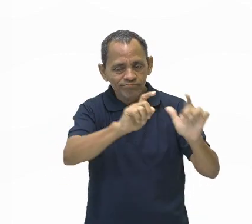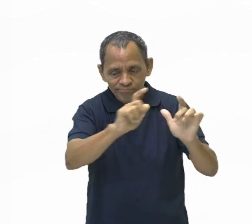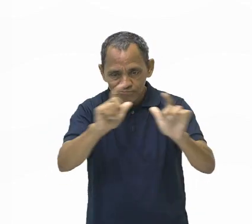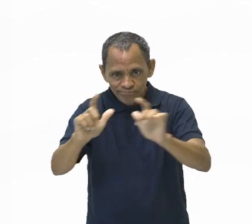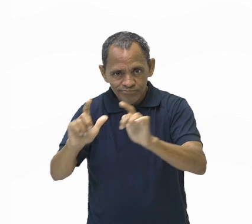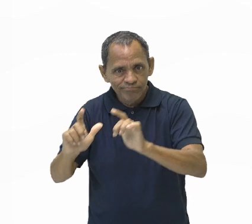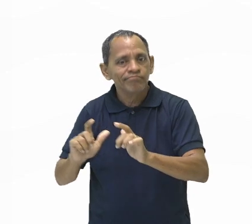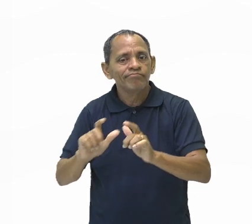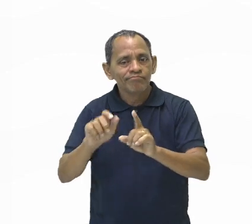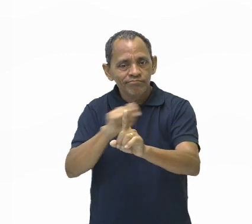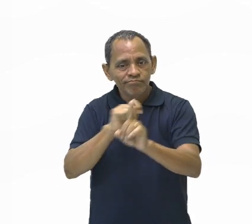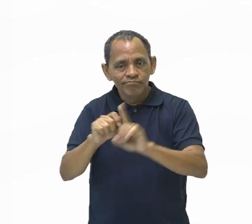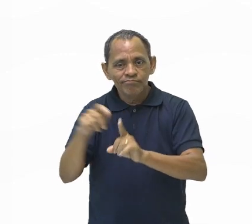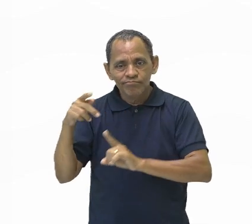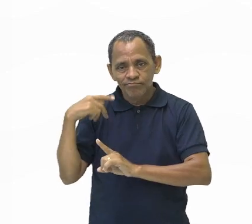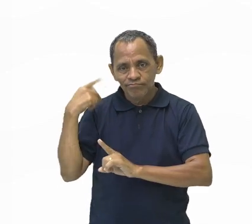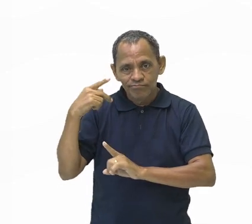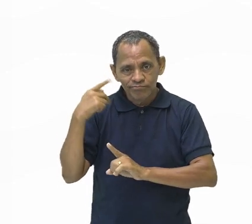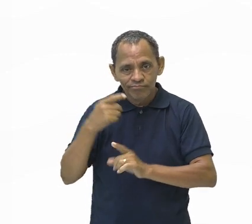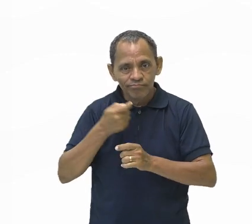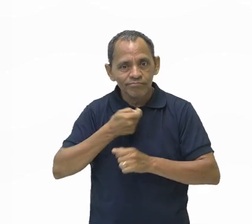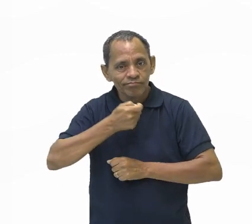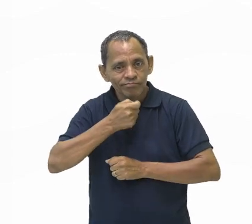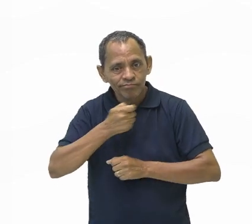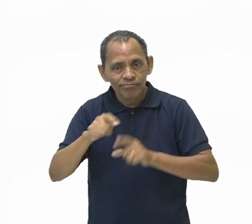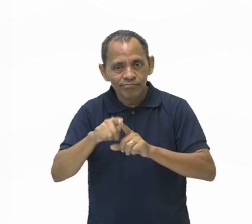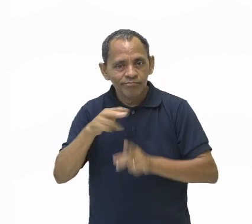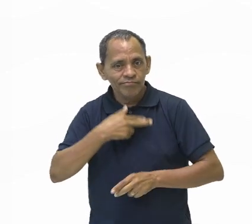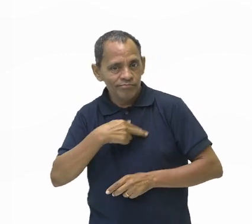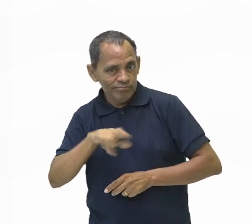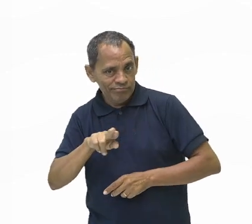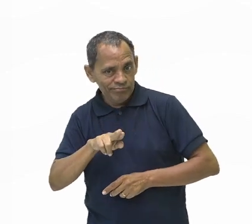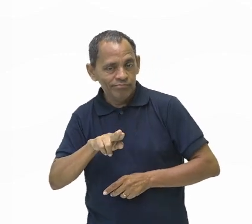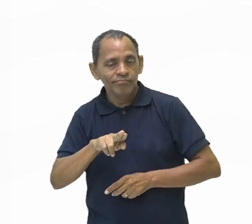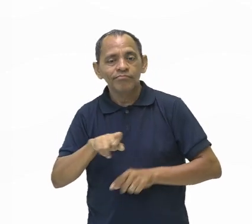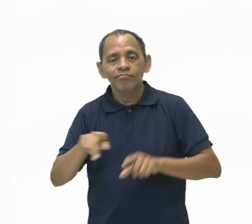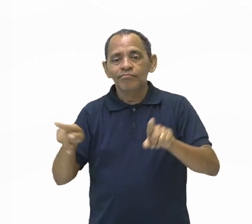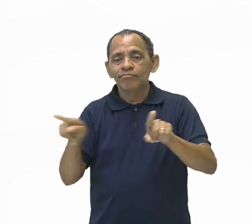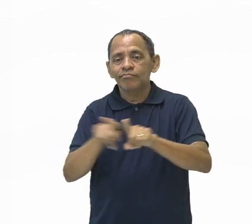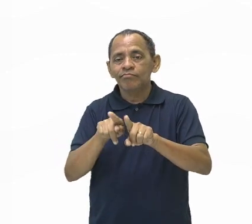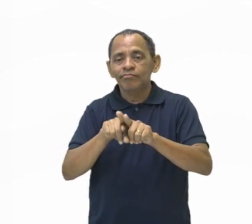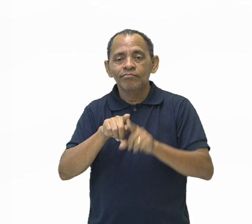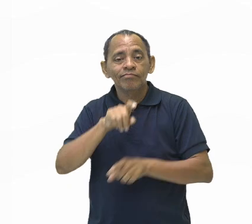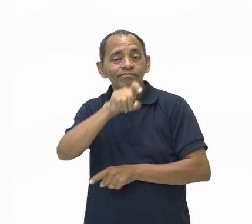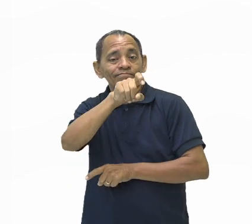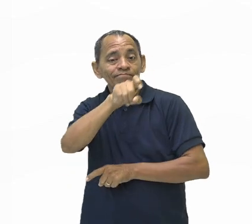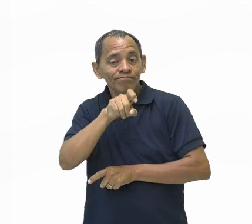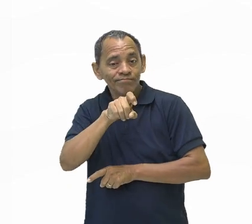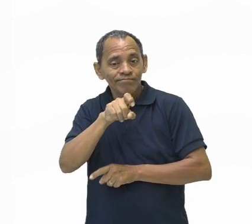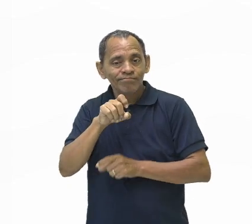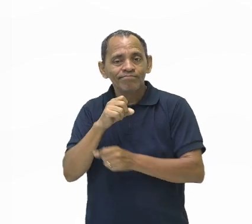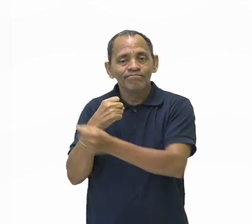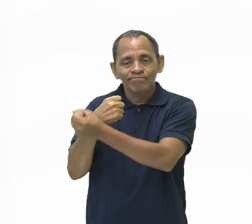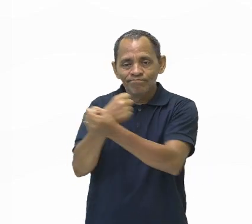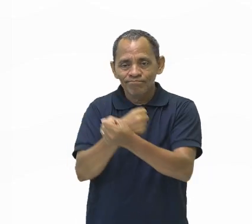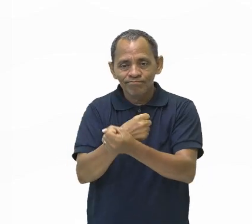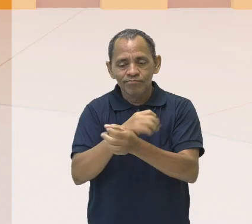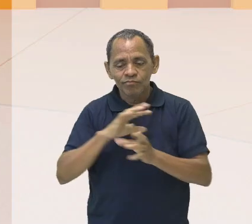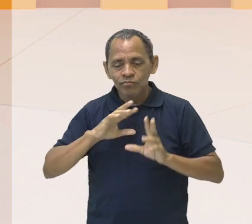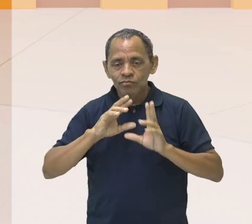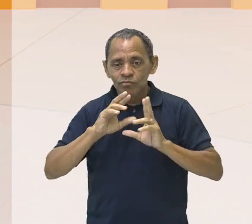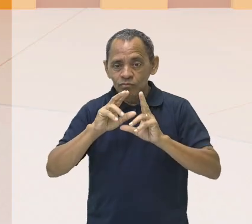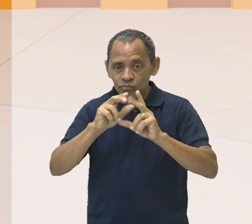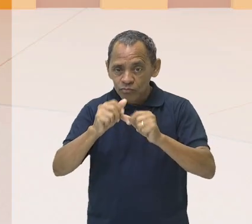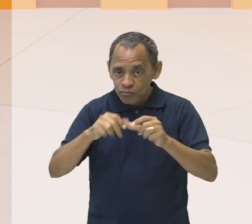como políticos, jornalistas, religiosos e ex-escravizados. Então, todas essas pessoas